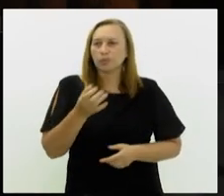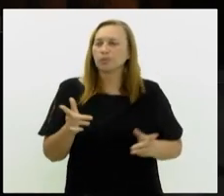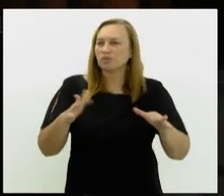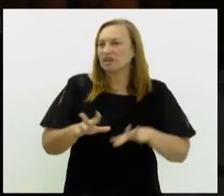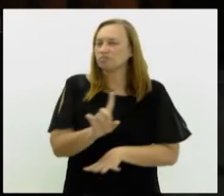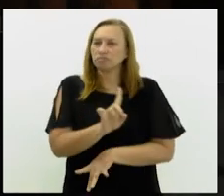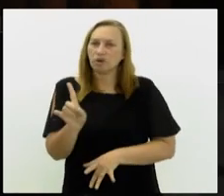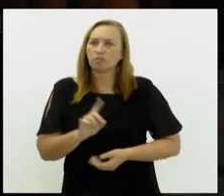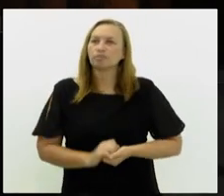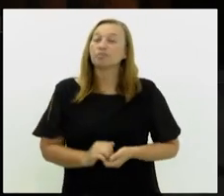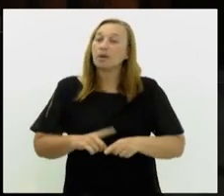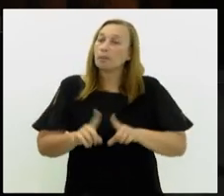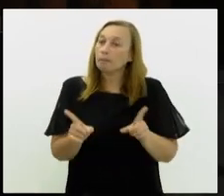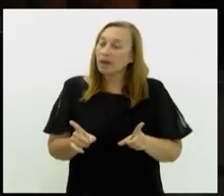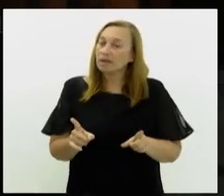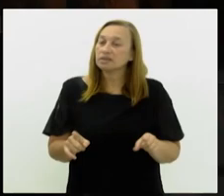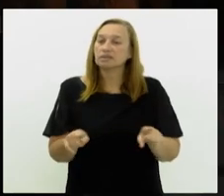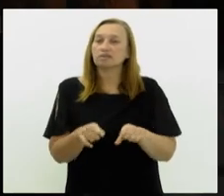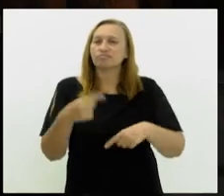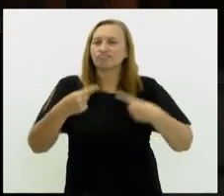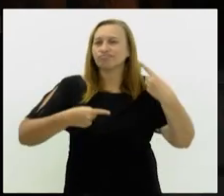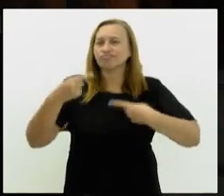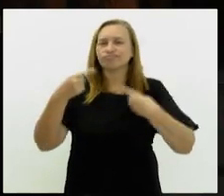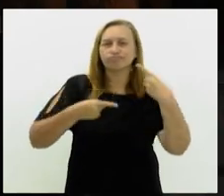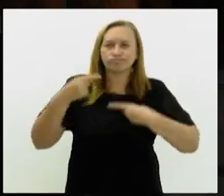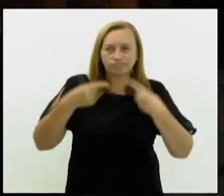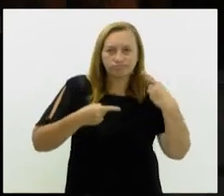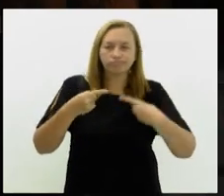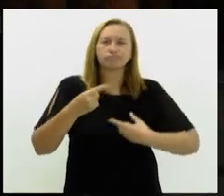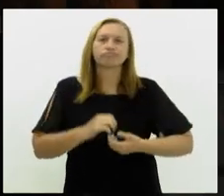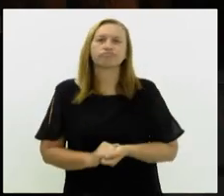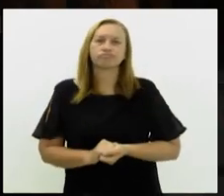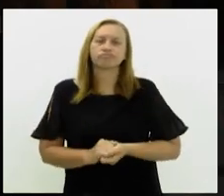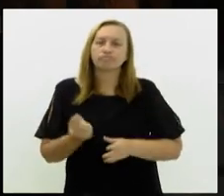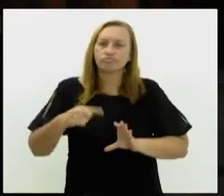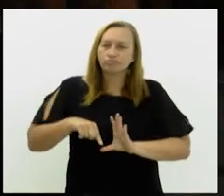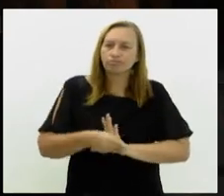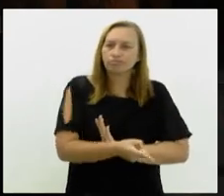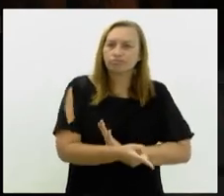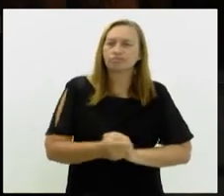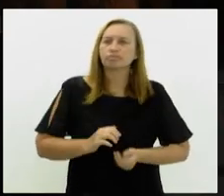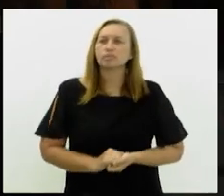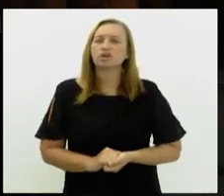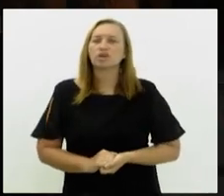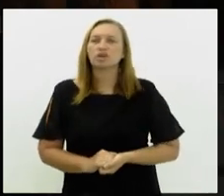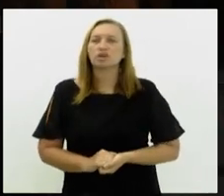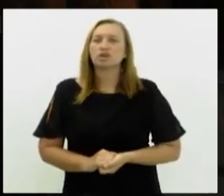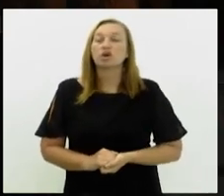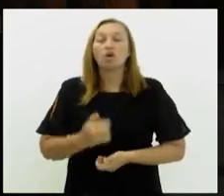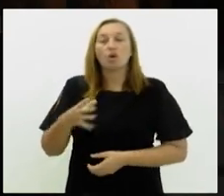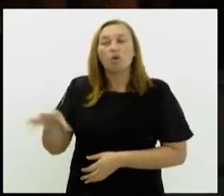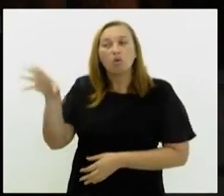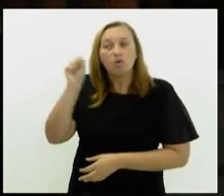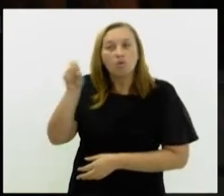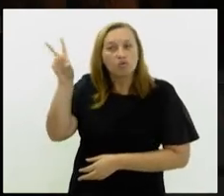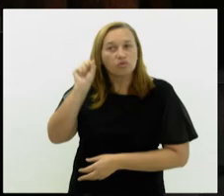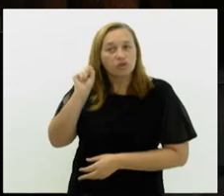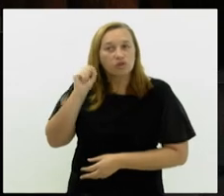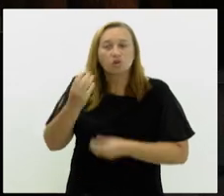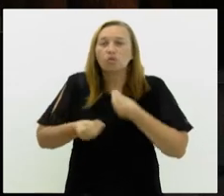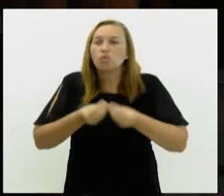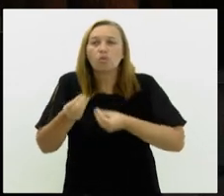não, mas isso ia requerer debate, discussão, aprofundamento, ouvir quem entende, ouvir como é que é a